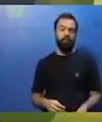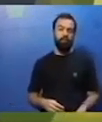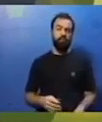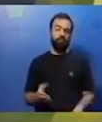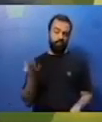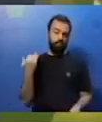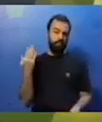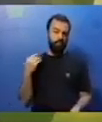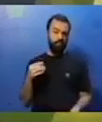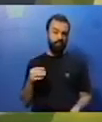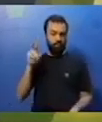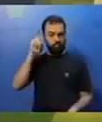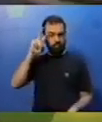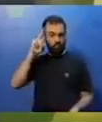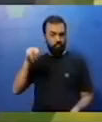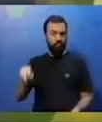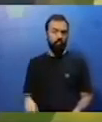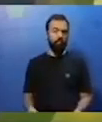parte anterior.